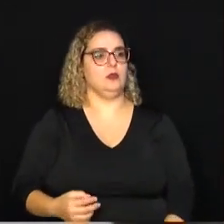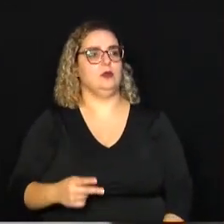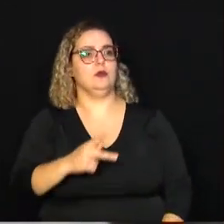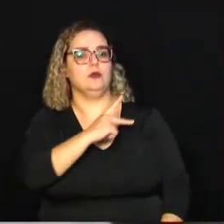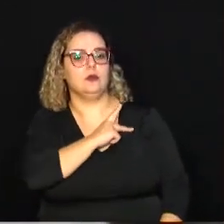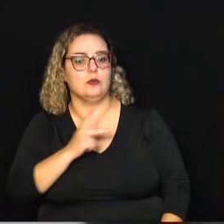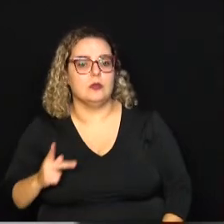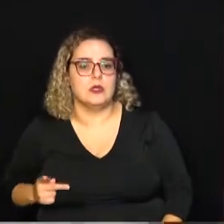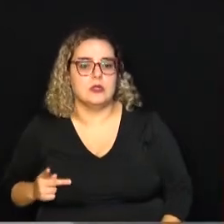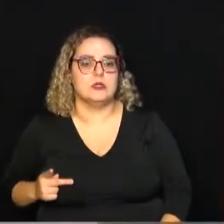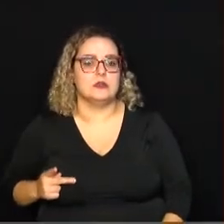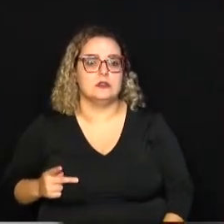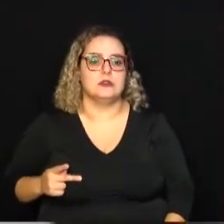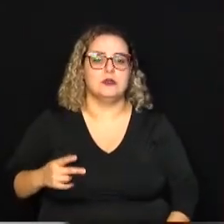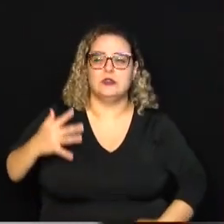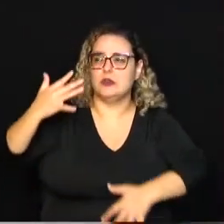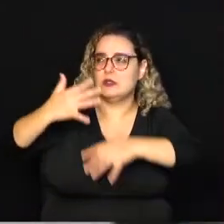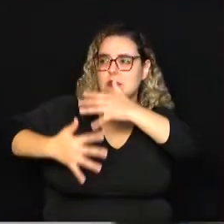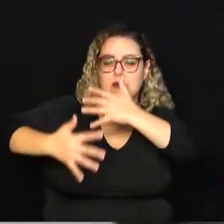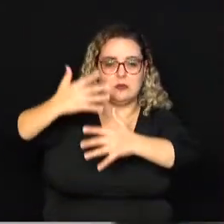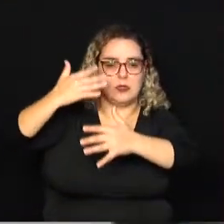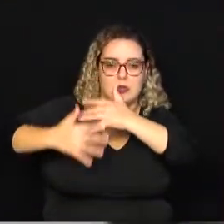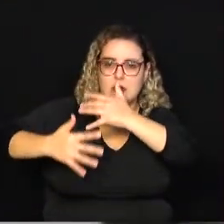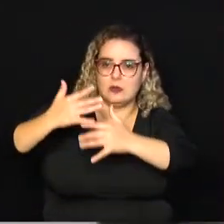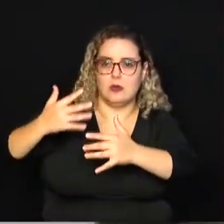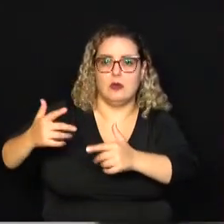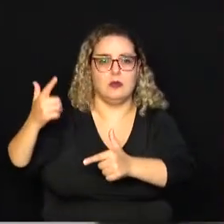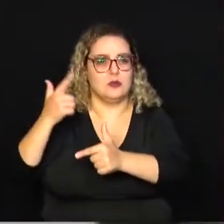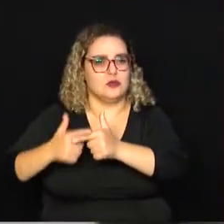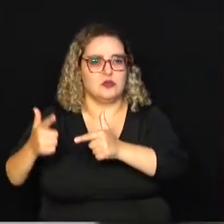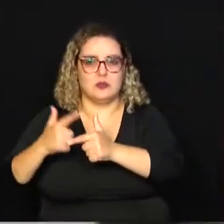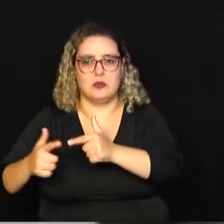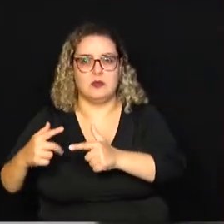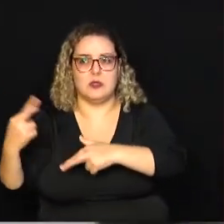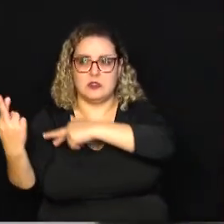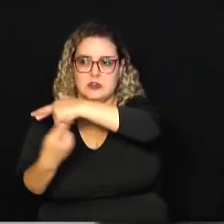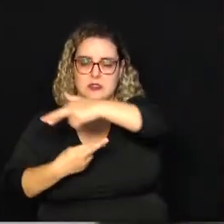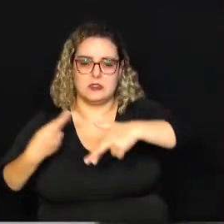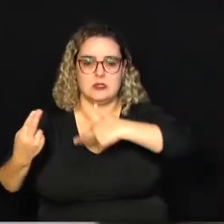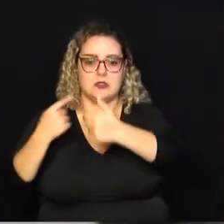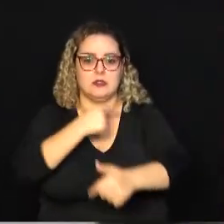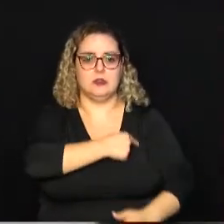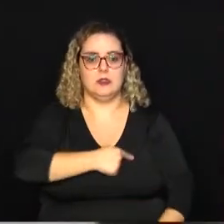parceiro comercial, e é de onde vem as vacinas que a gente compra. Nós vimos